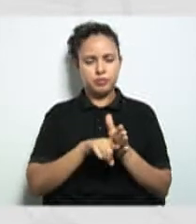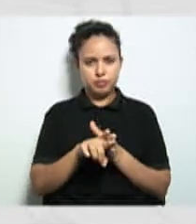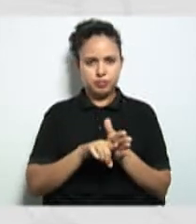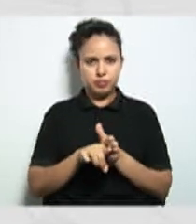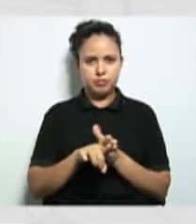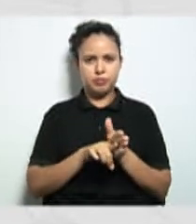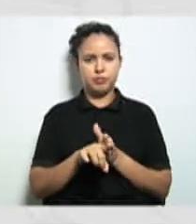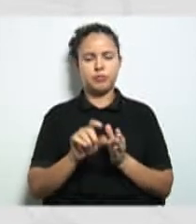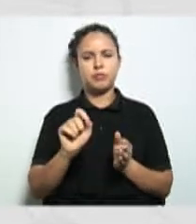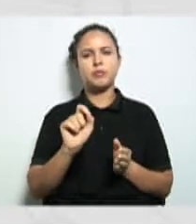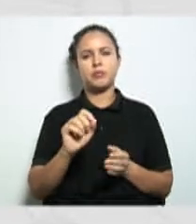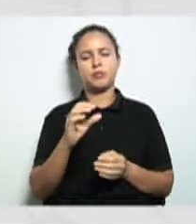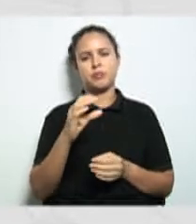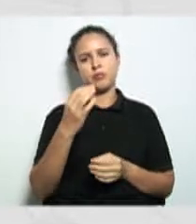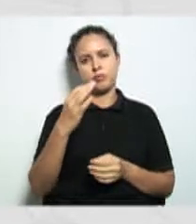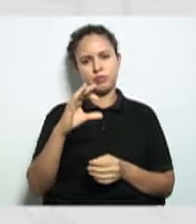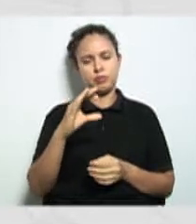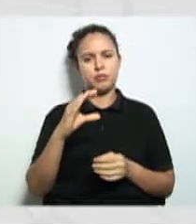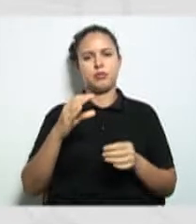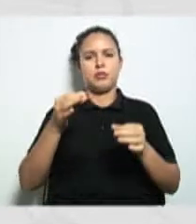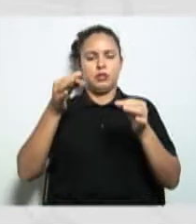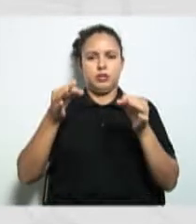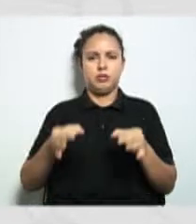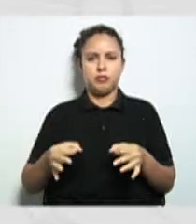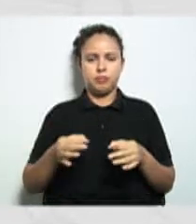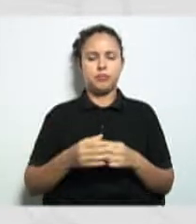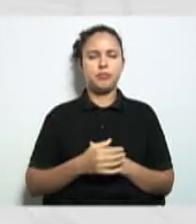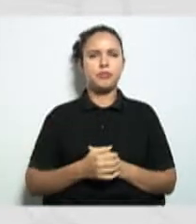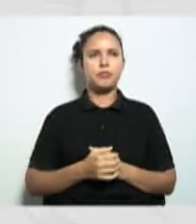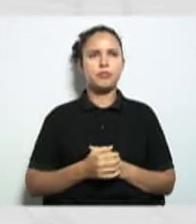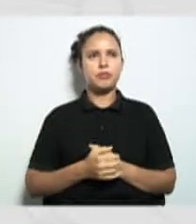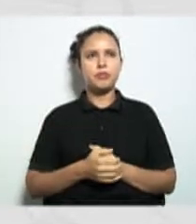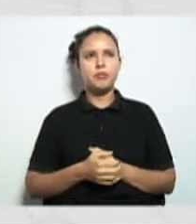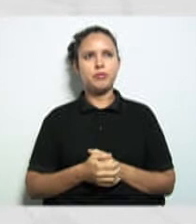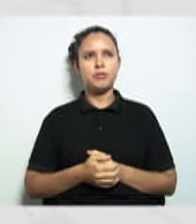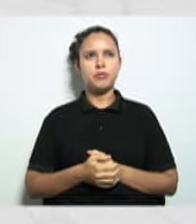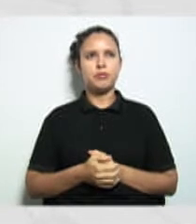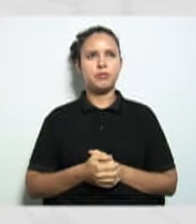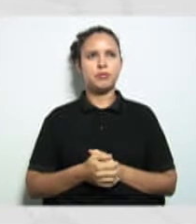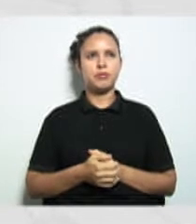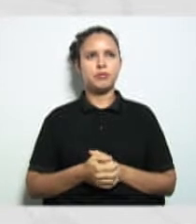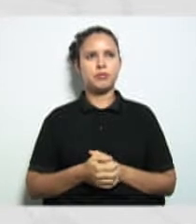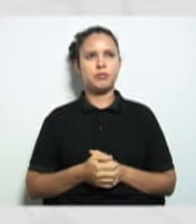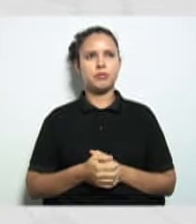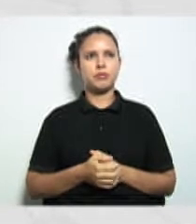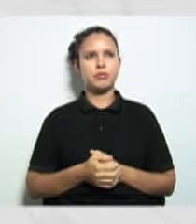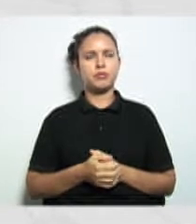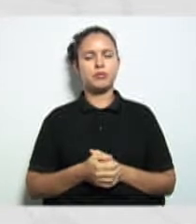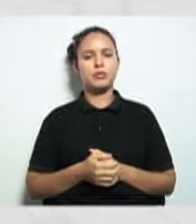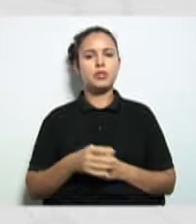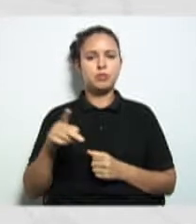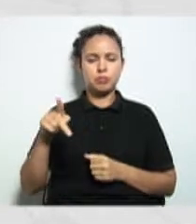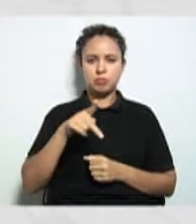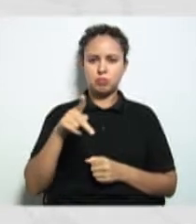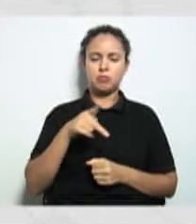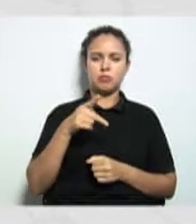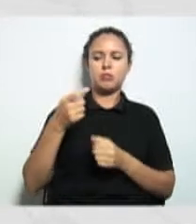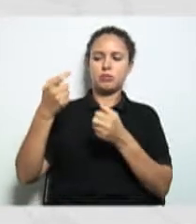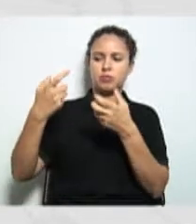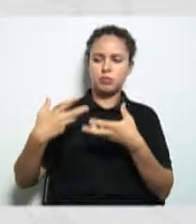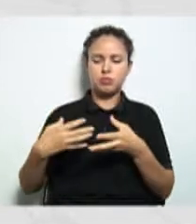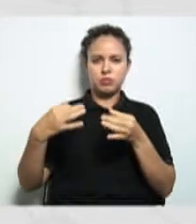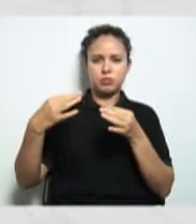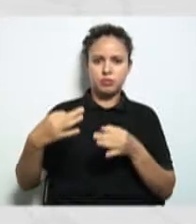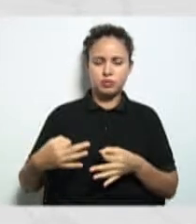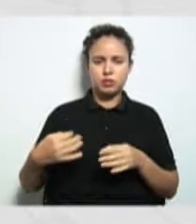ela ser realmente efetiva. Então, muito correta a explicação da professora, porque o